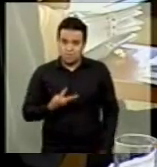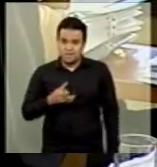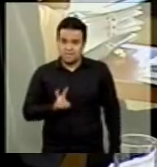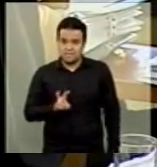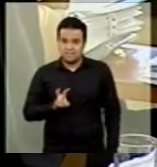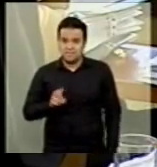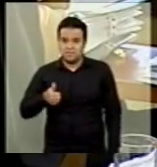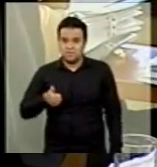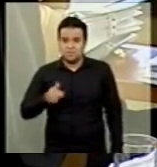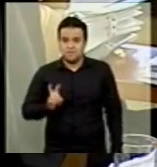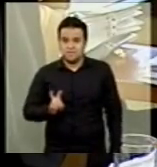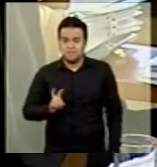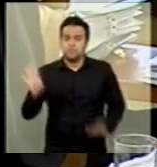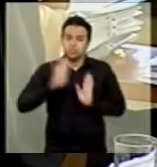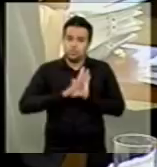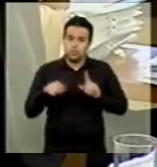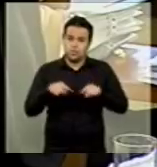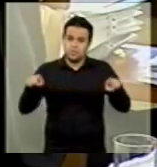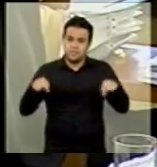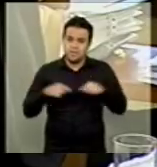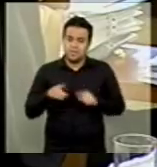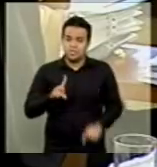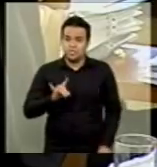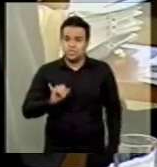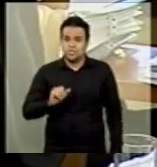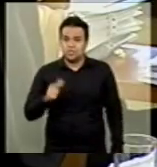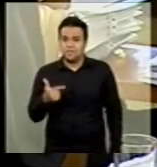4515, chegou ao meu gabinete agora, dia 22